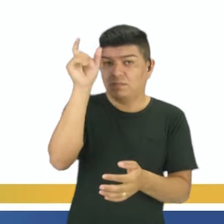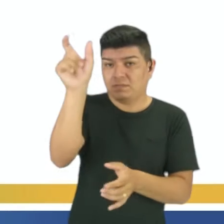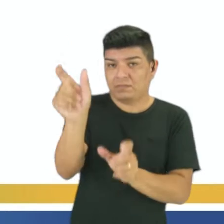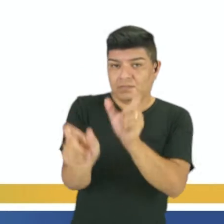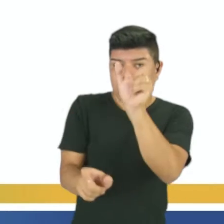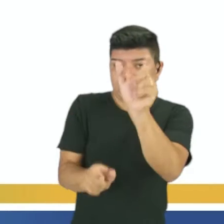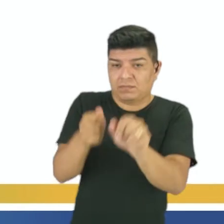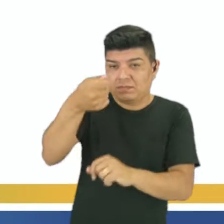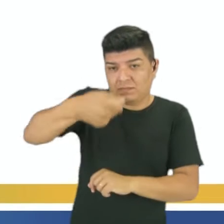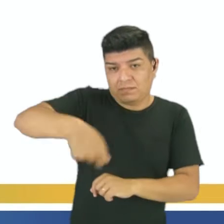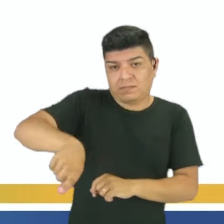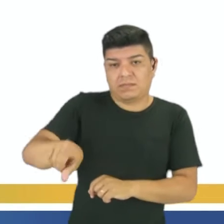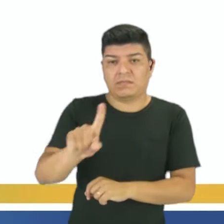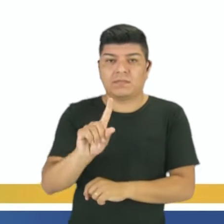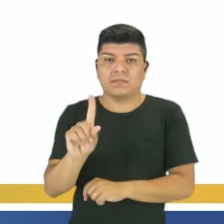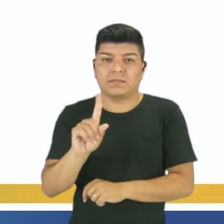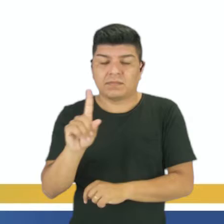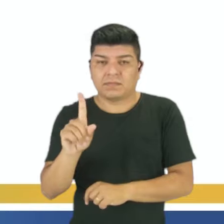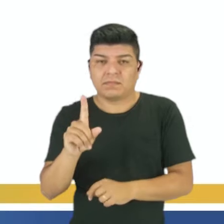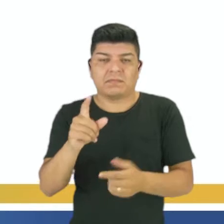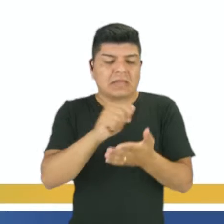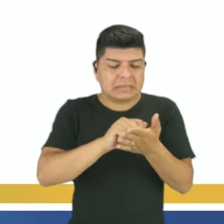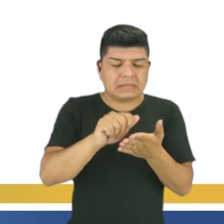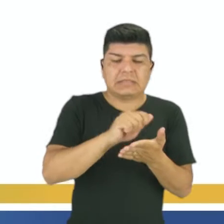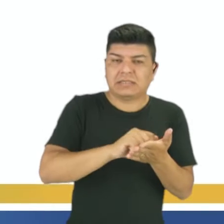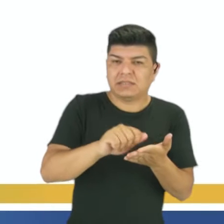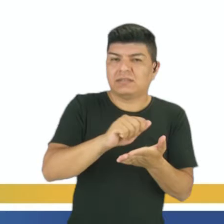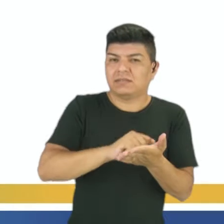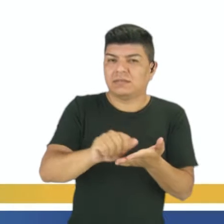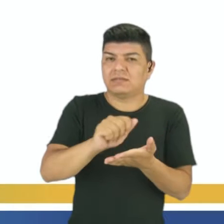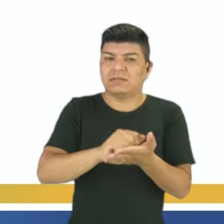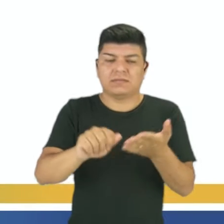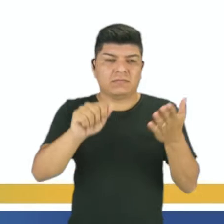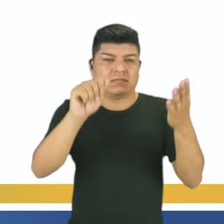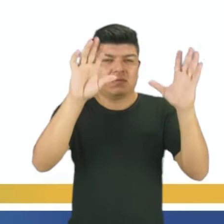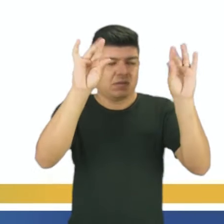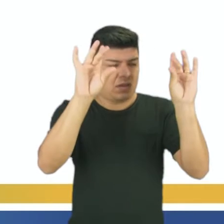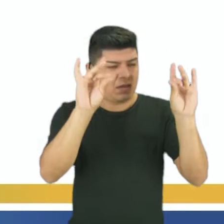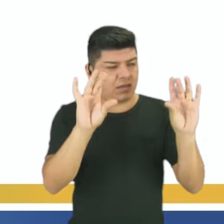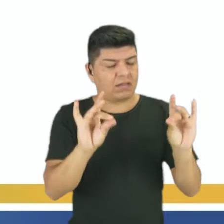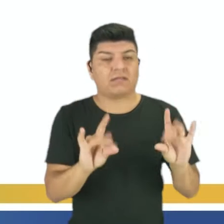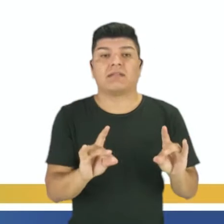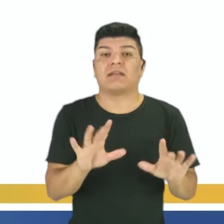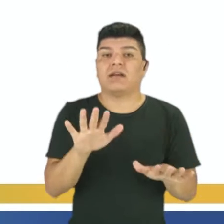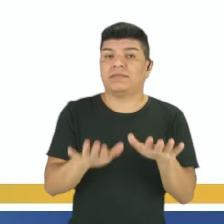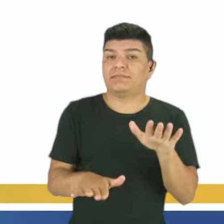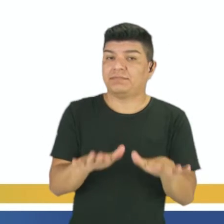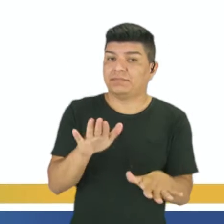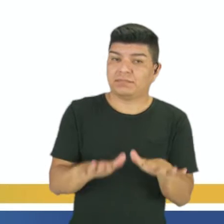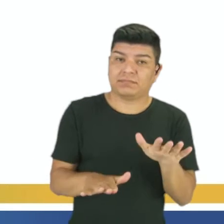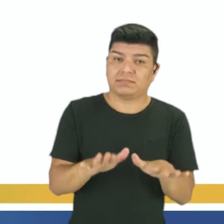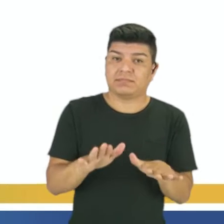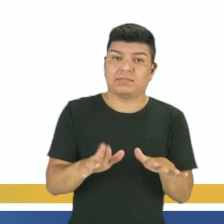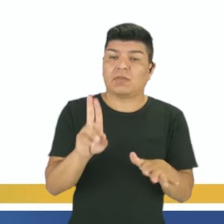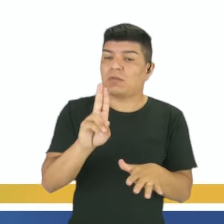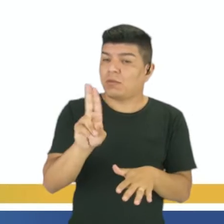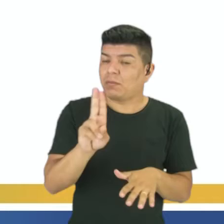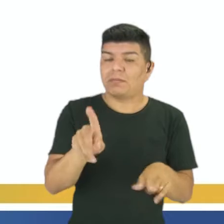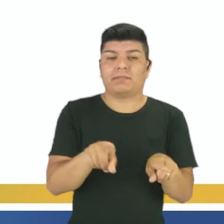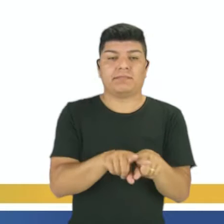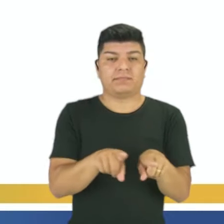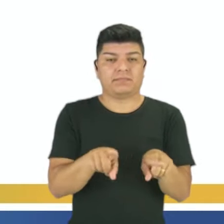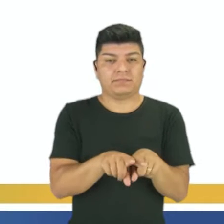personagens, que não precisa ser tão descritos, tão detalhados e às vezes até